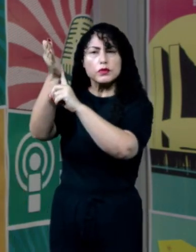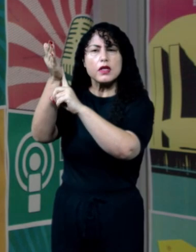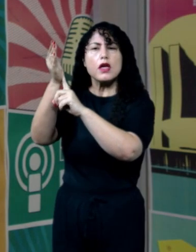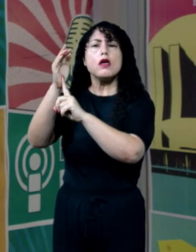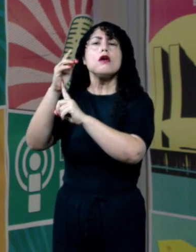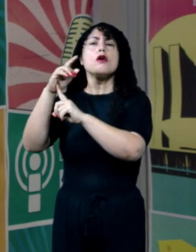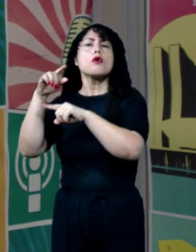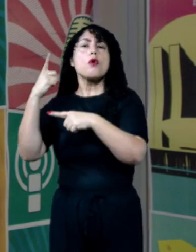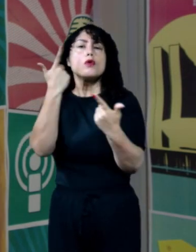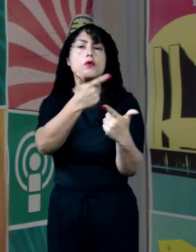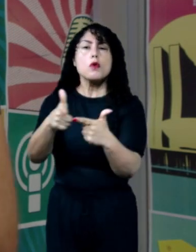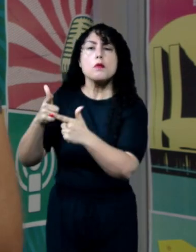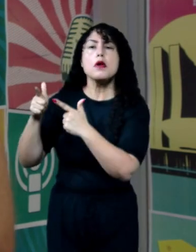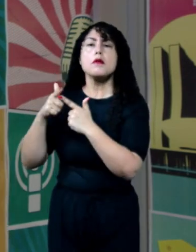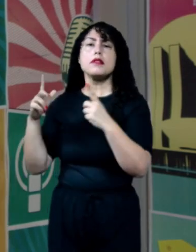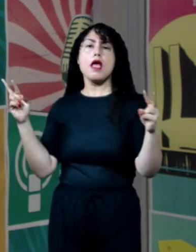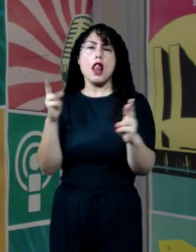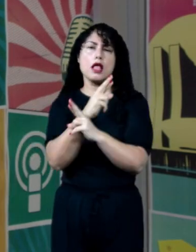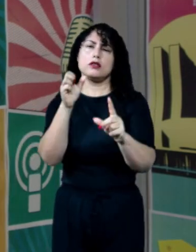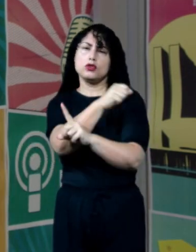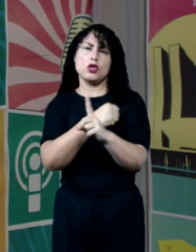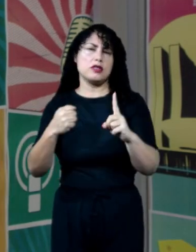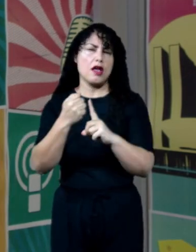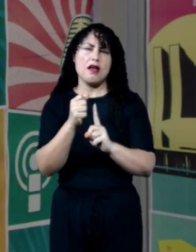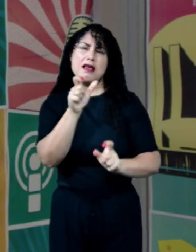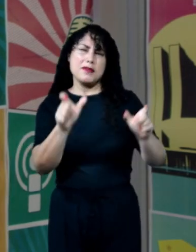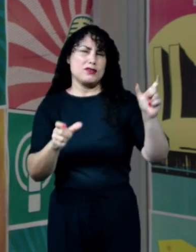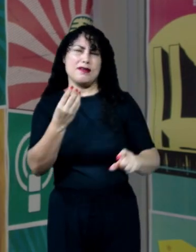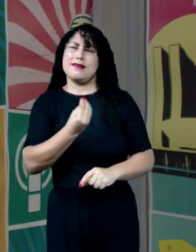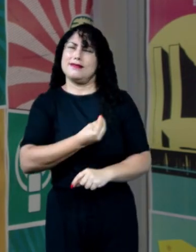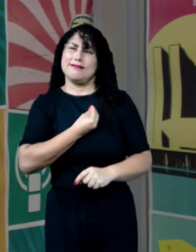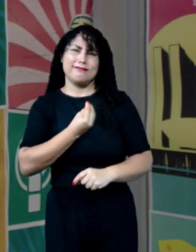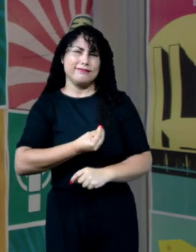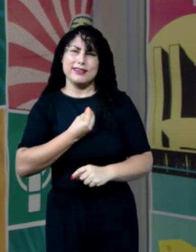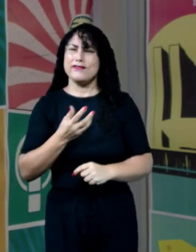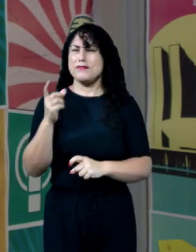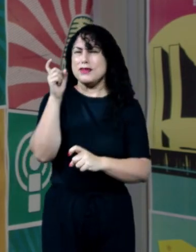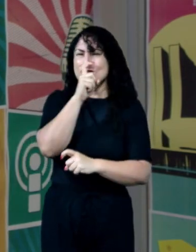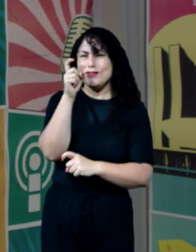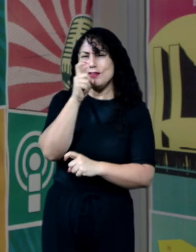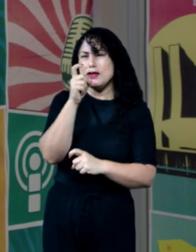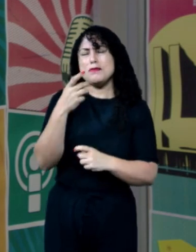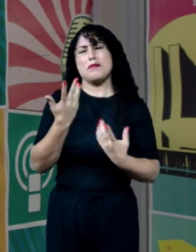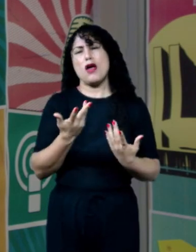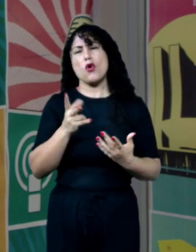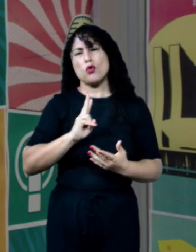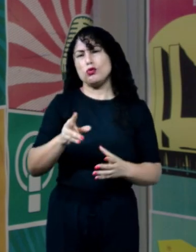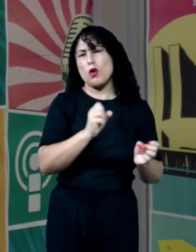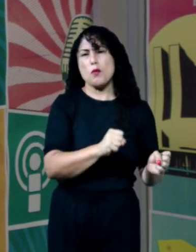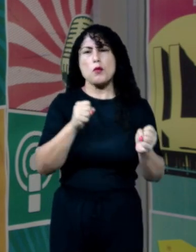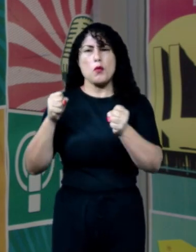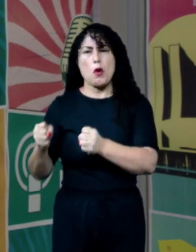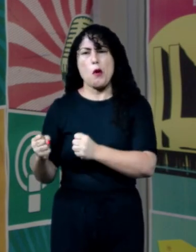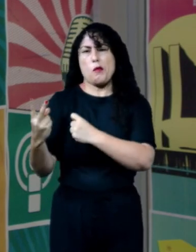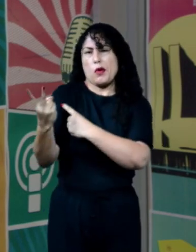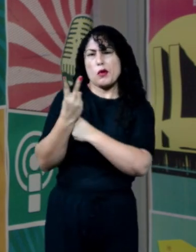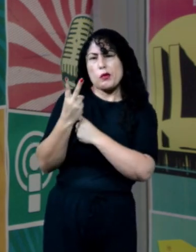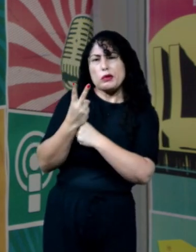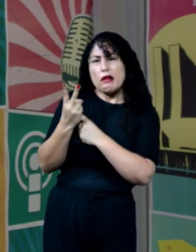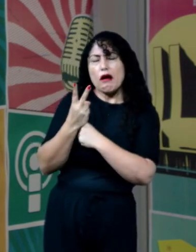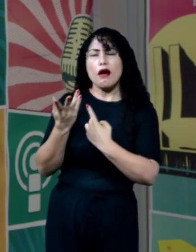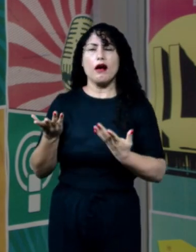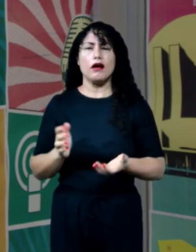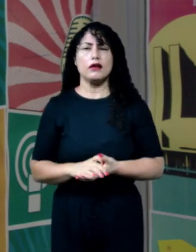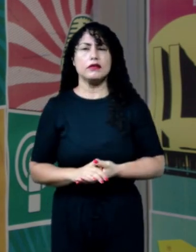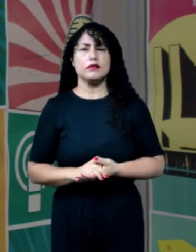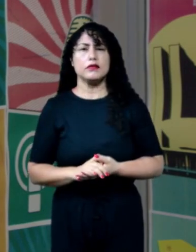implicações nas relações sociais, porque as pessoas sempre mentiram, né? Seja para manter o poder, seja para se preservarem,